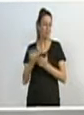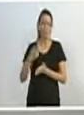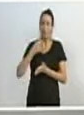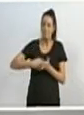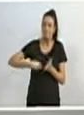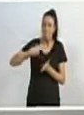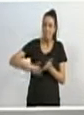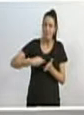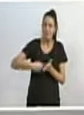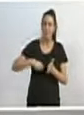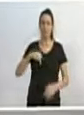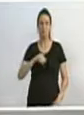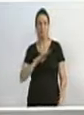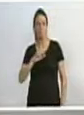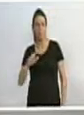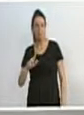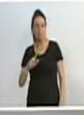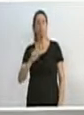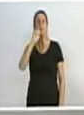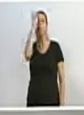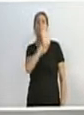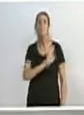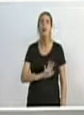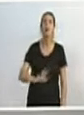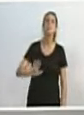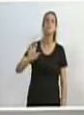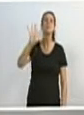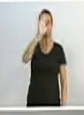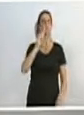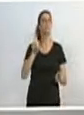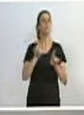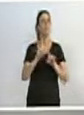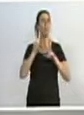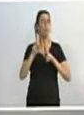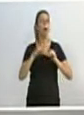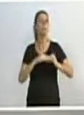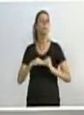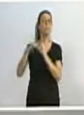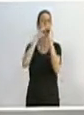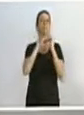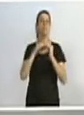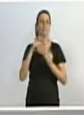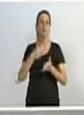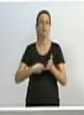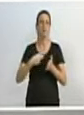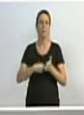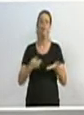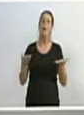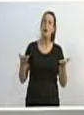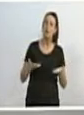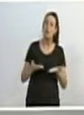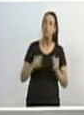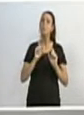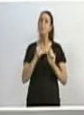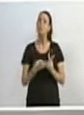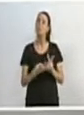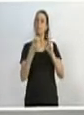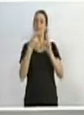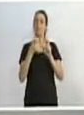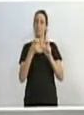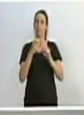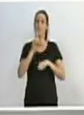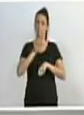em Blumenau e que partiu para o Brasil todo. E hoje eu vejo o seguinte, que o empreendedor individual, né,